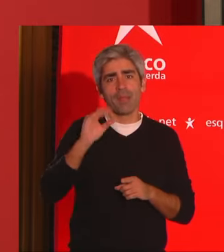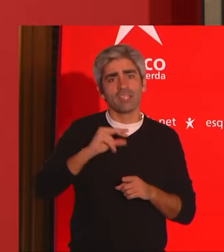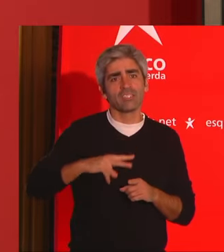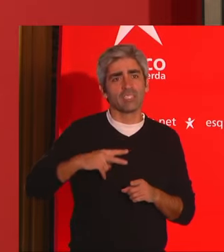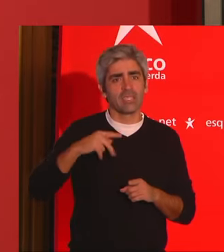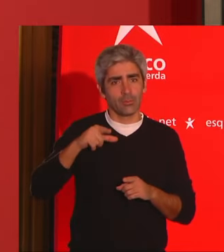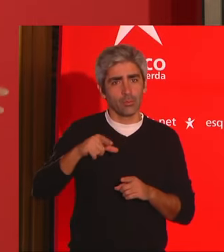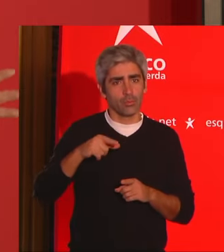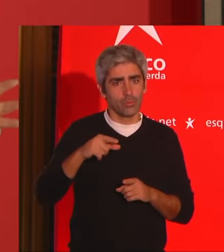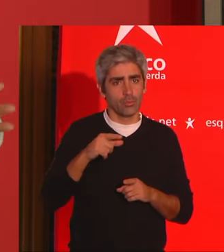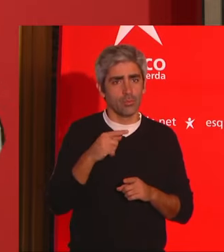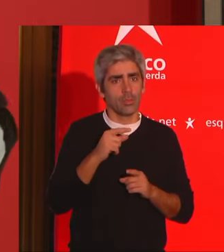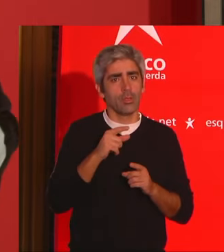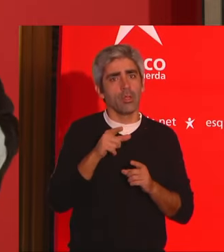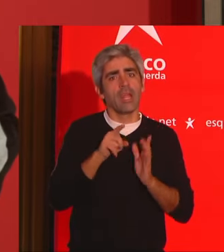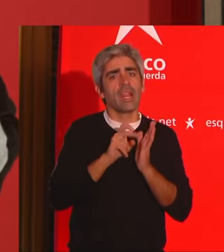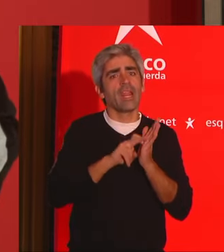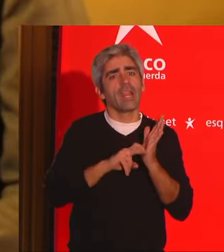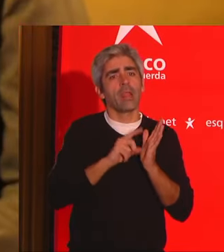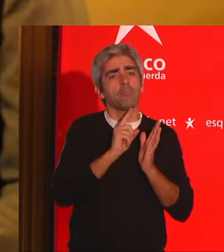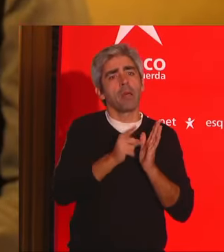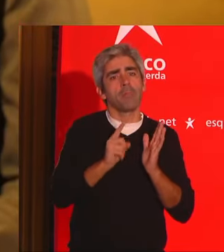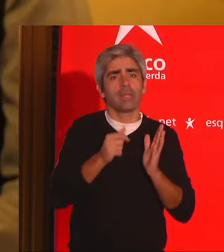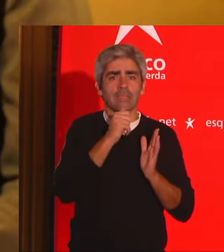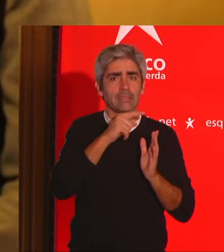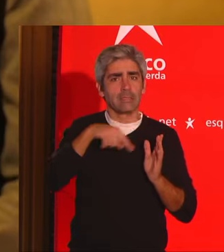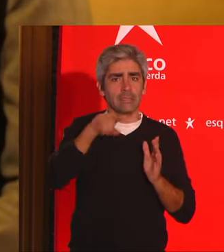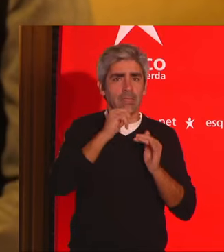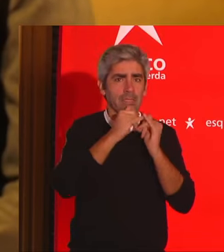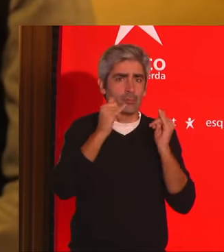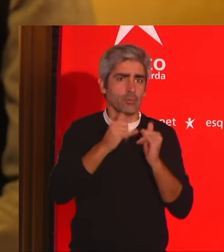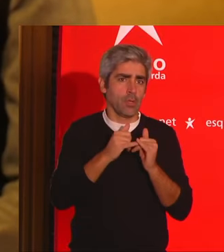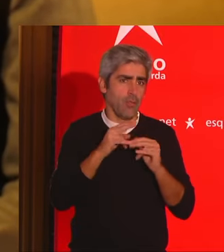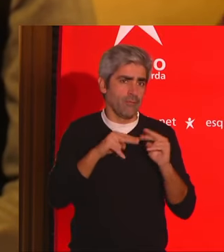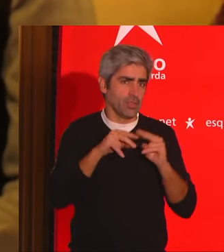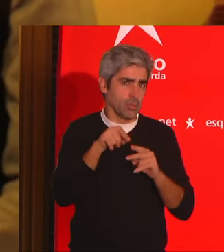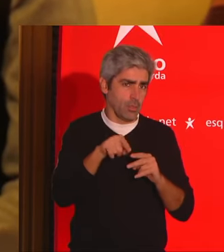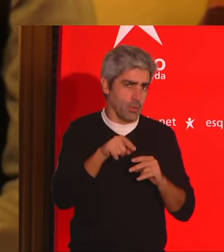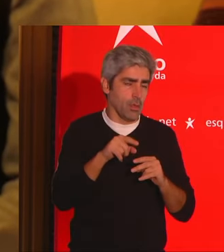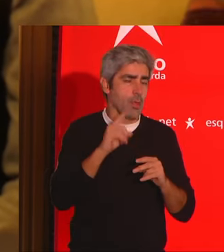quem, no fundo, escreve as regras da fiscalidade internacional. E